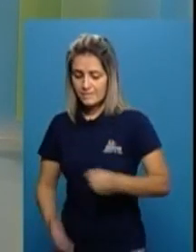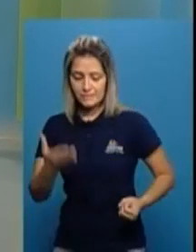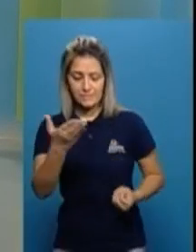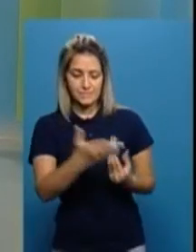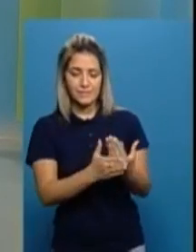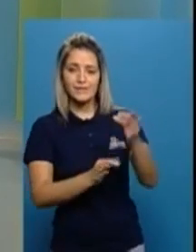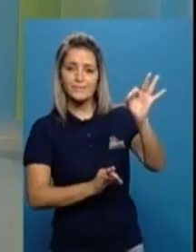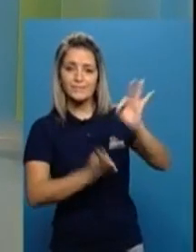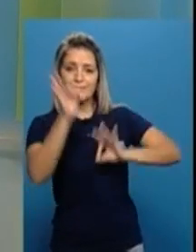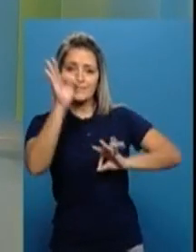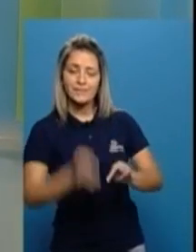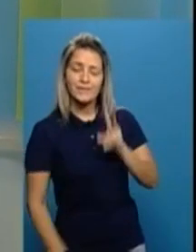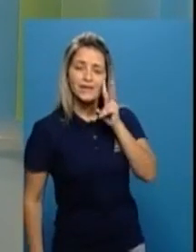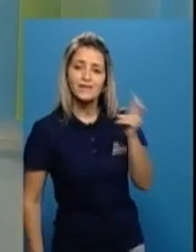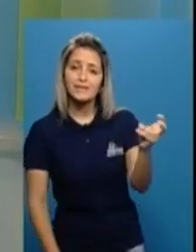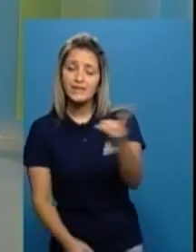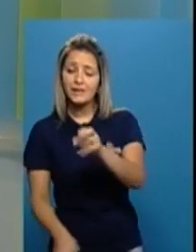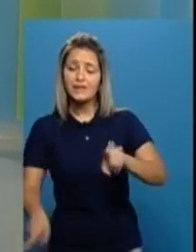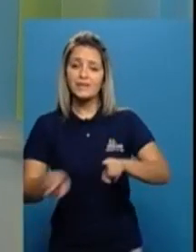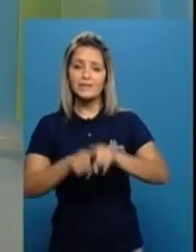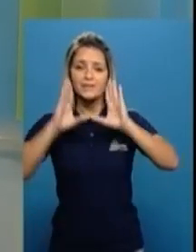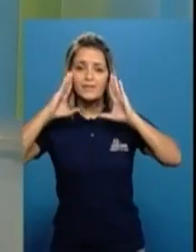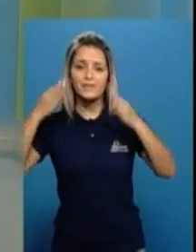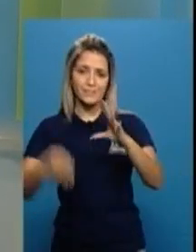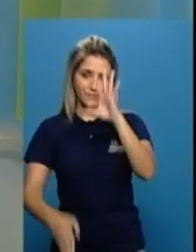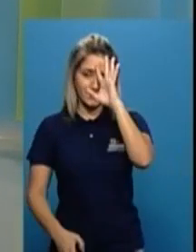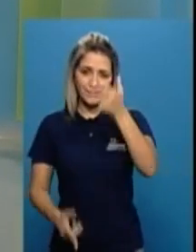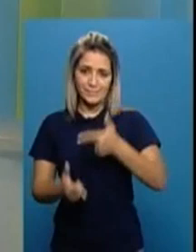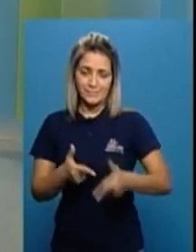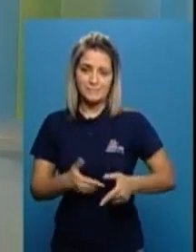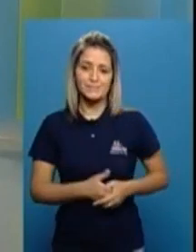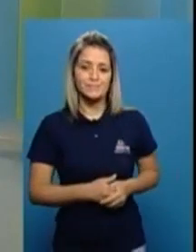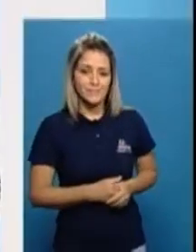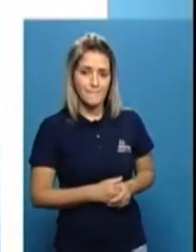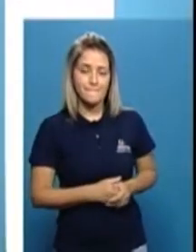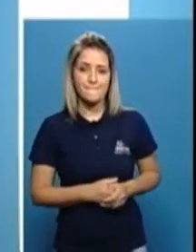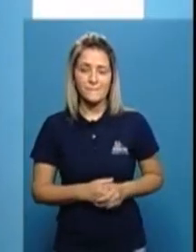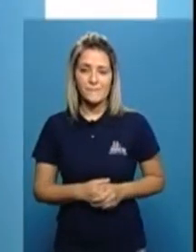na verificação e na determinação das soluções.